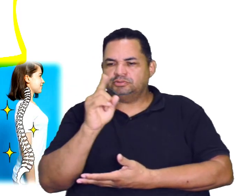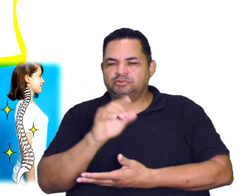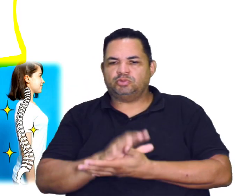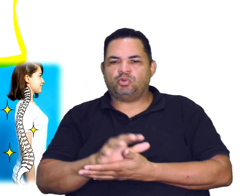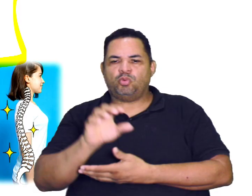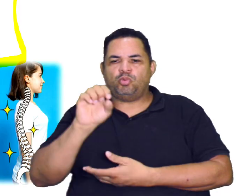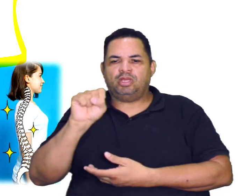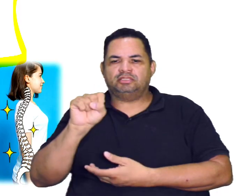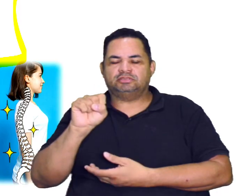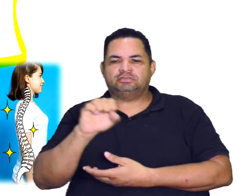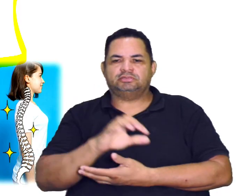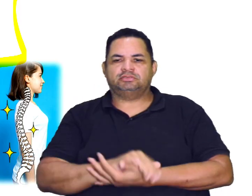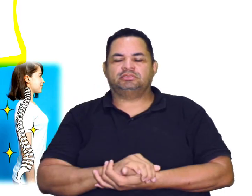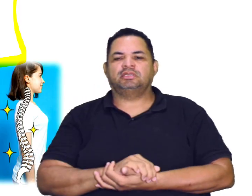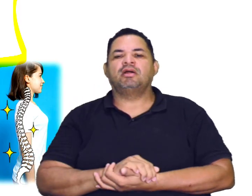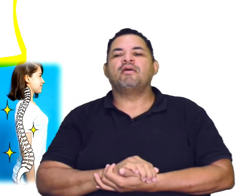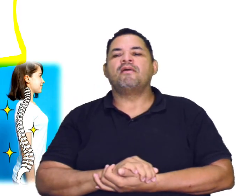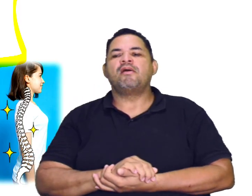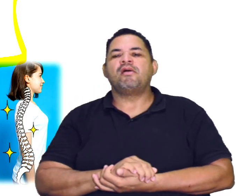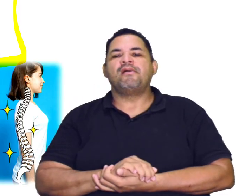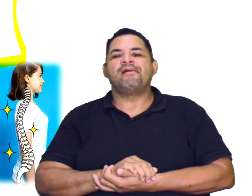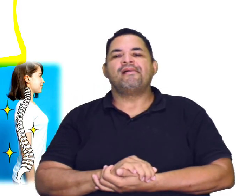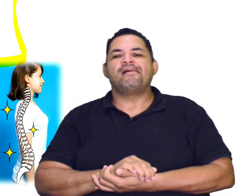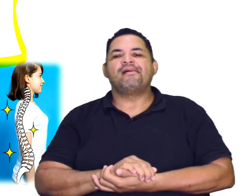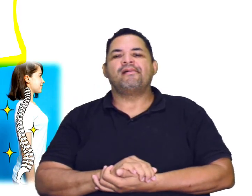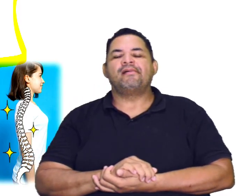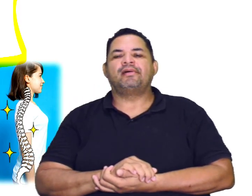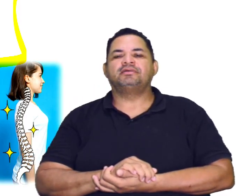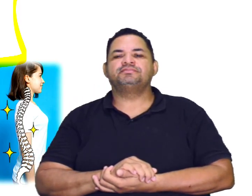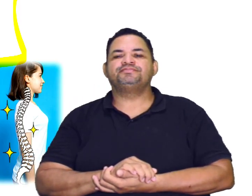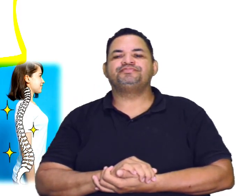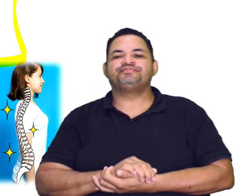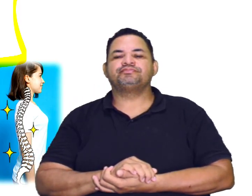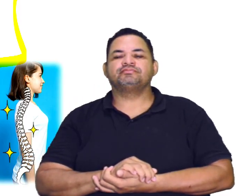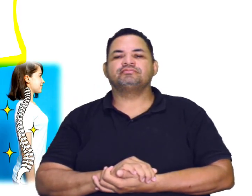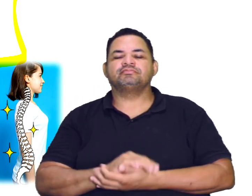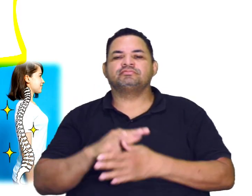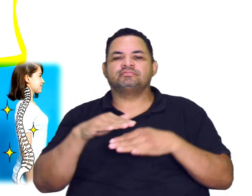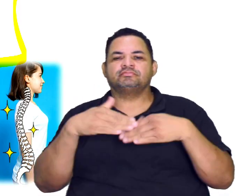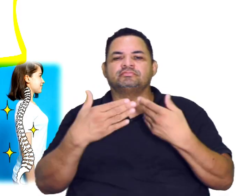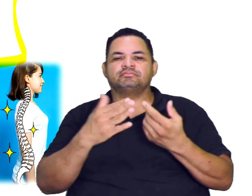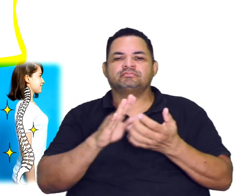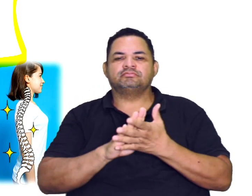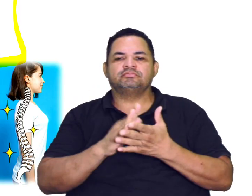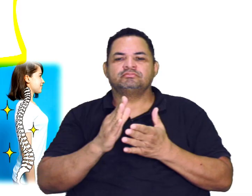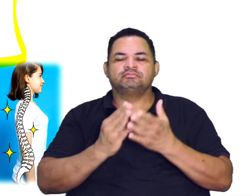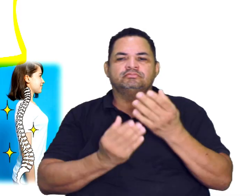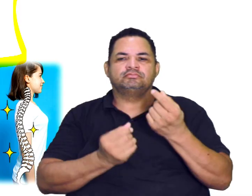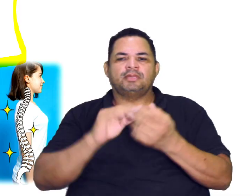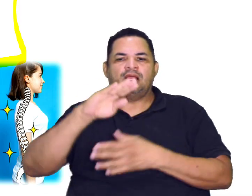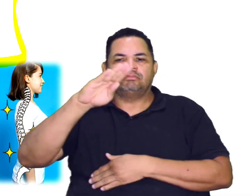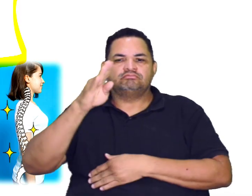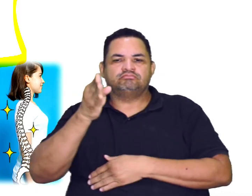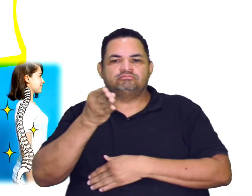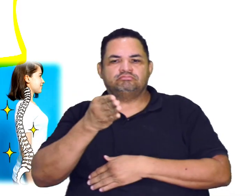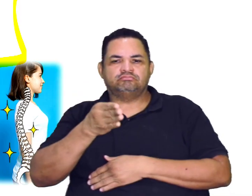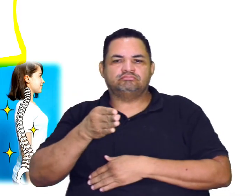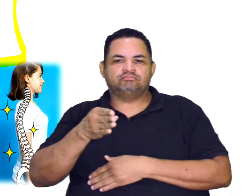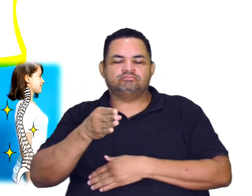costa, também veria numa posição mais ereta, ok? E aí, quando eu fico com algum